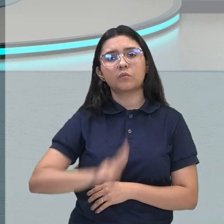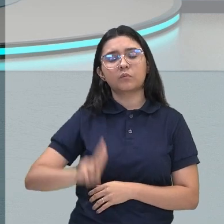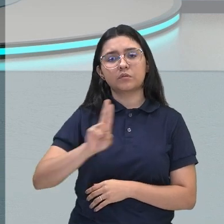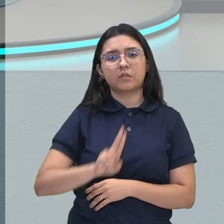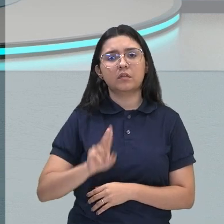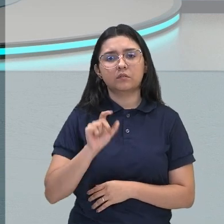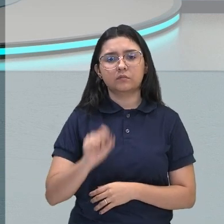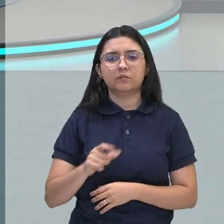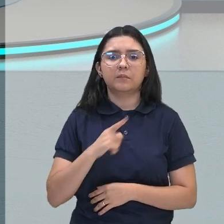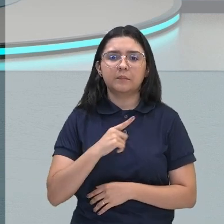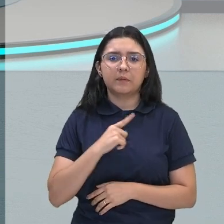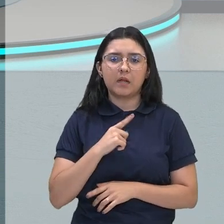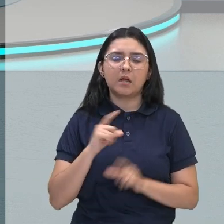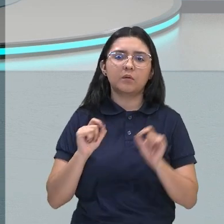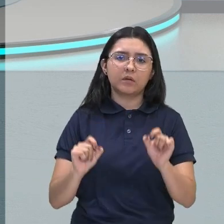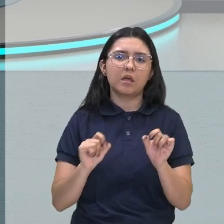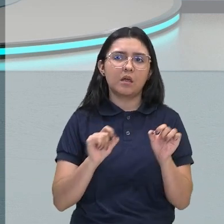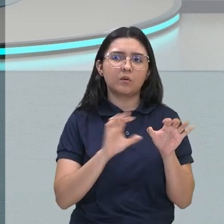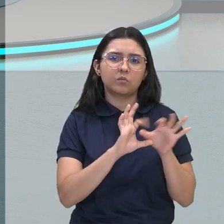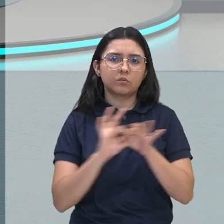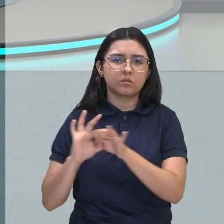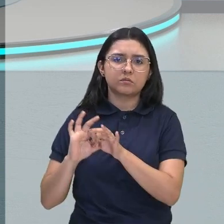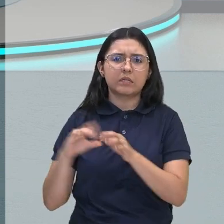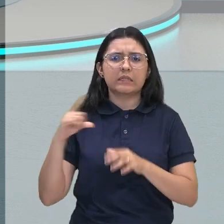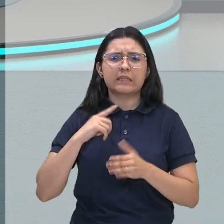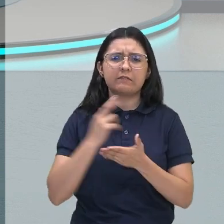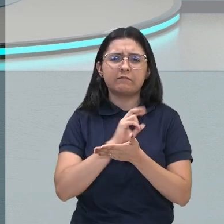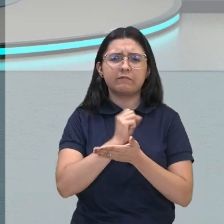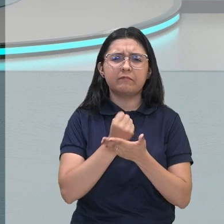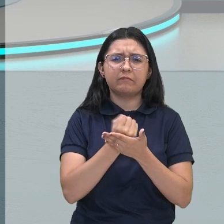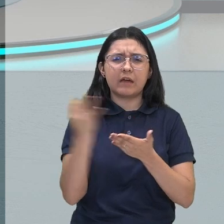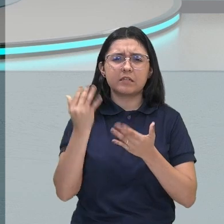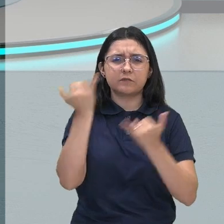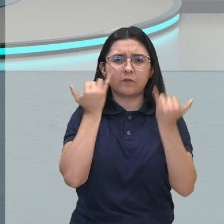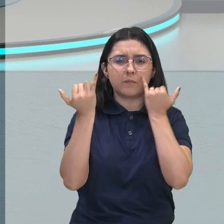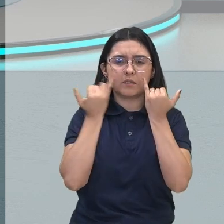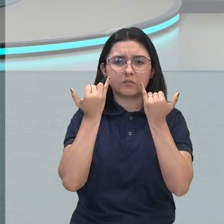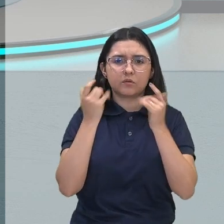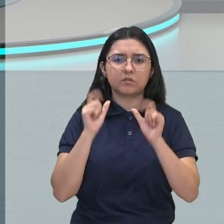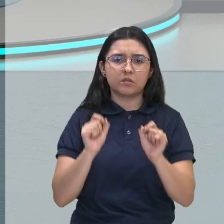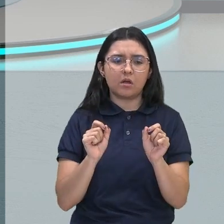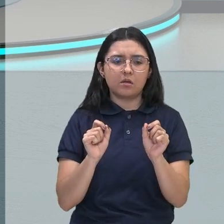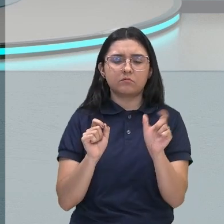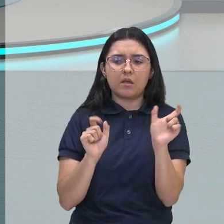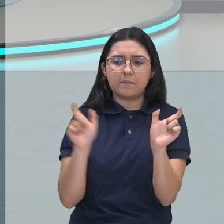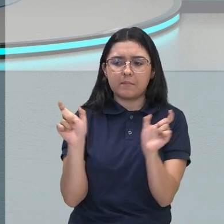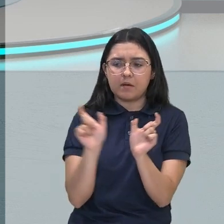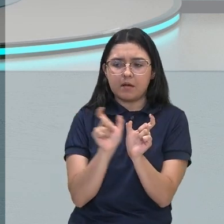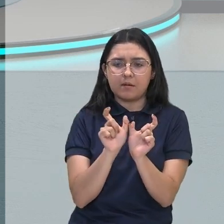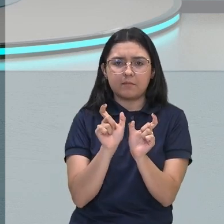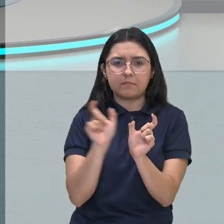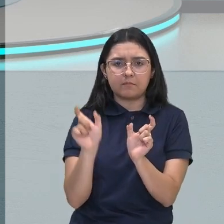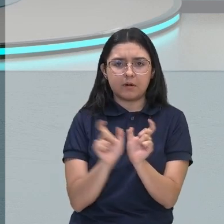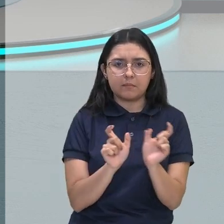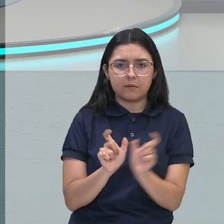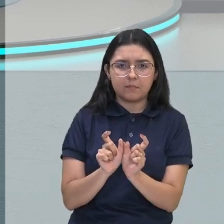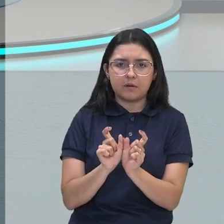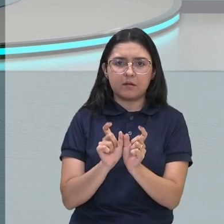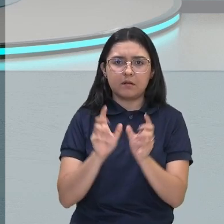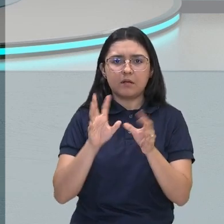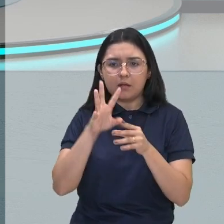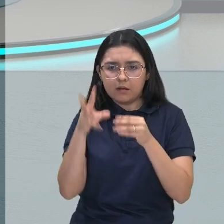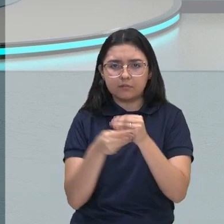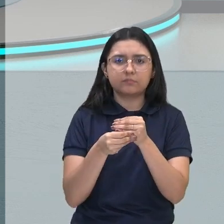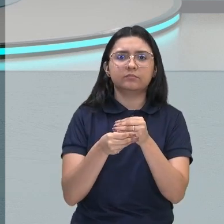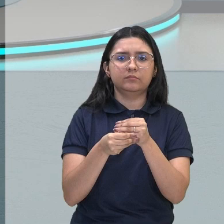fazer aquele quebra-cabeça. Então, você tem várias informações, então você vai juntando tudo. Ah, com todas as informações que eu tenho, eu